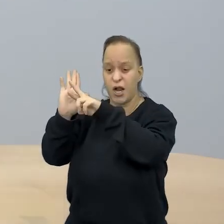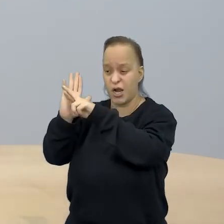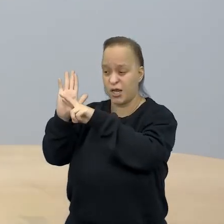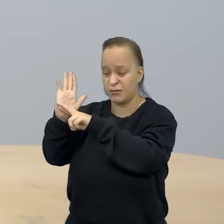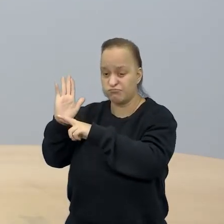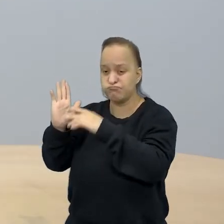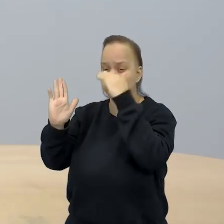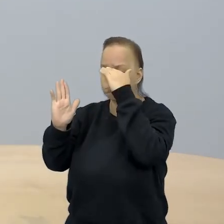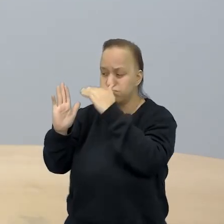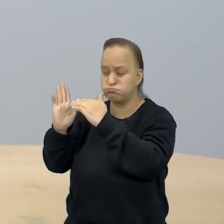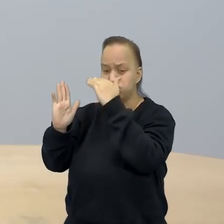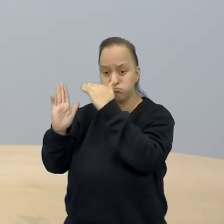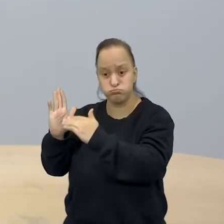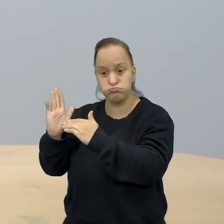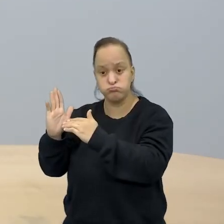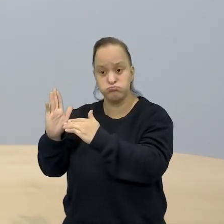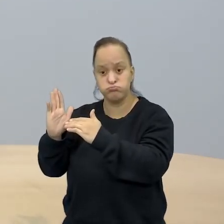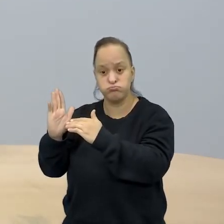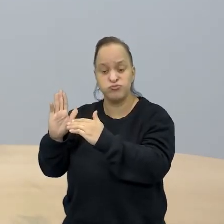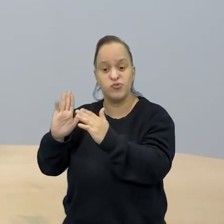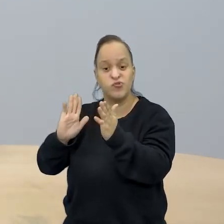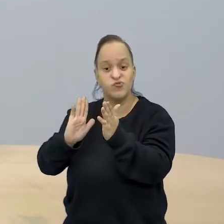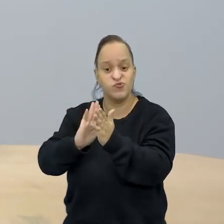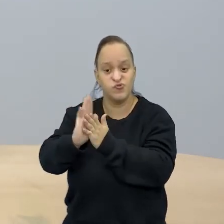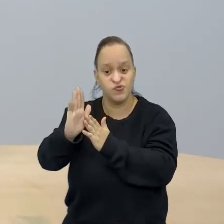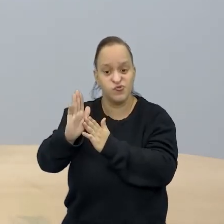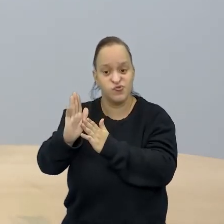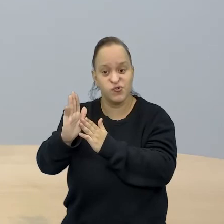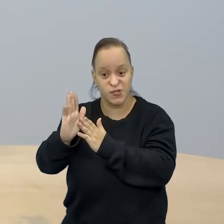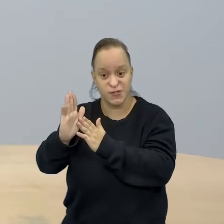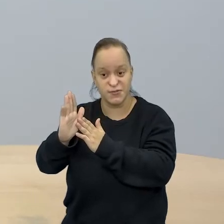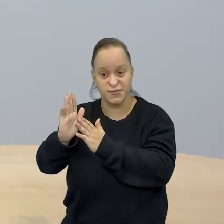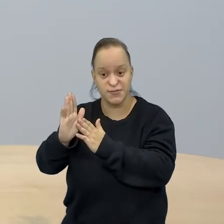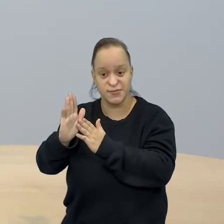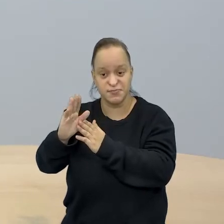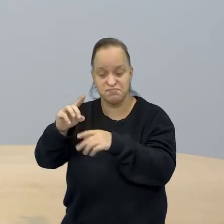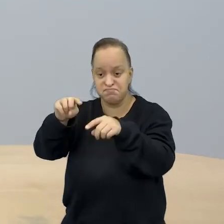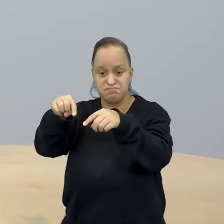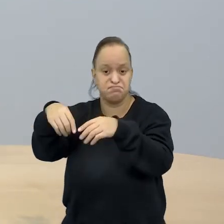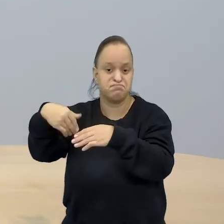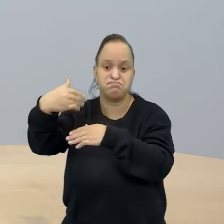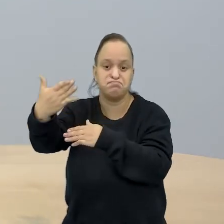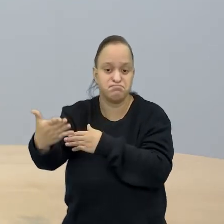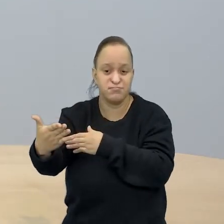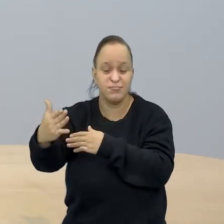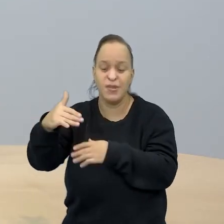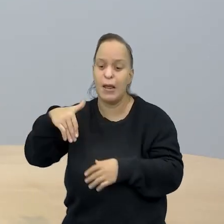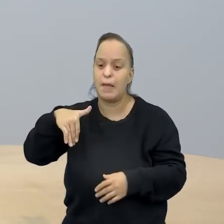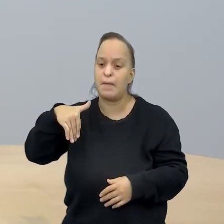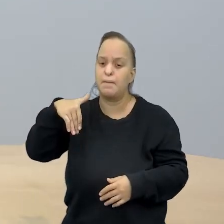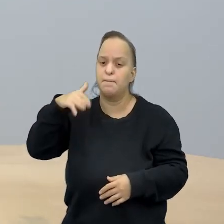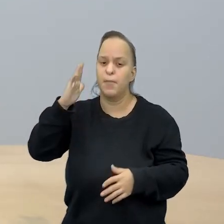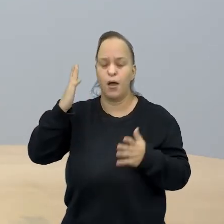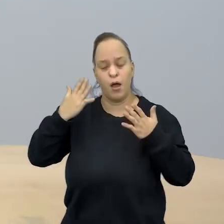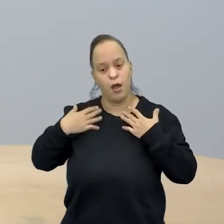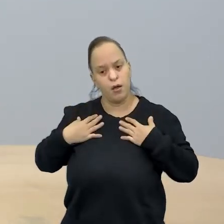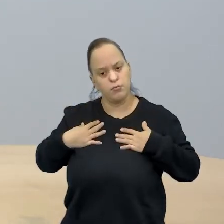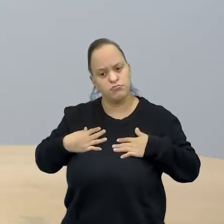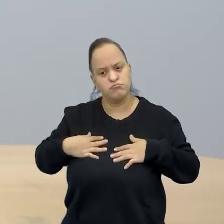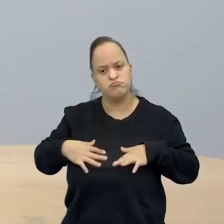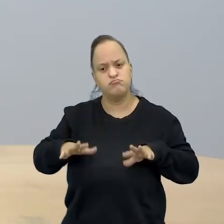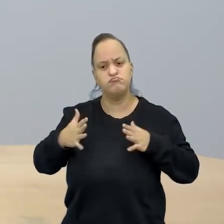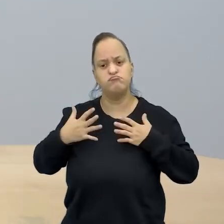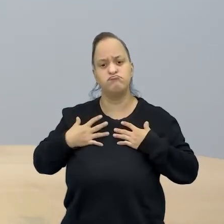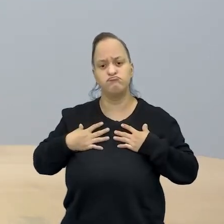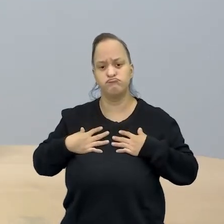que, ao sair da prisão, aquele indivíduo seja muito mais dócil na sua vida, inclusive